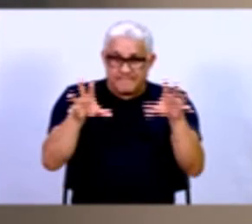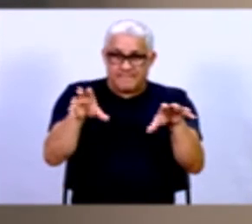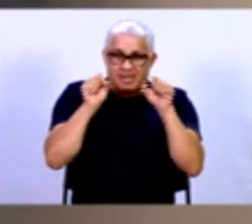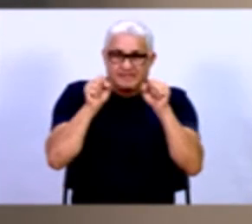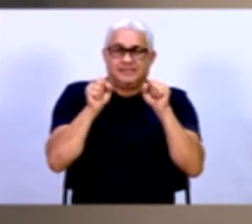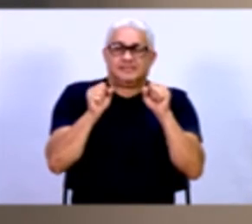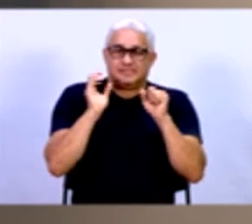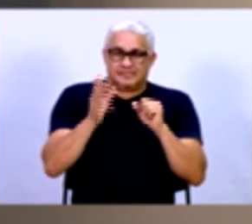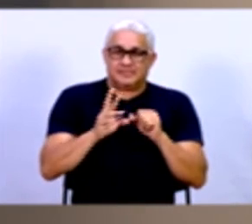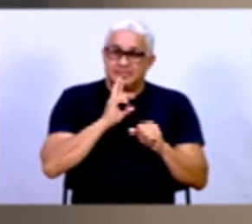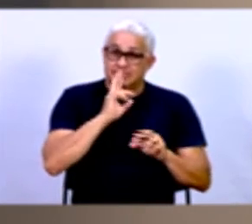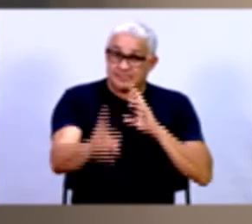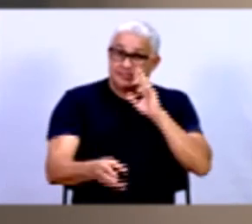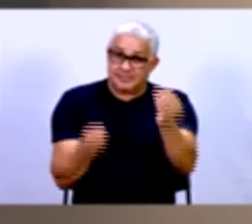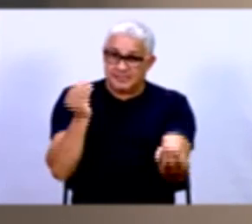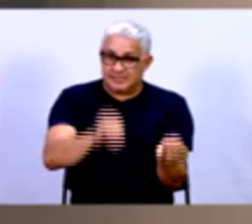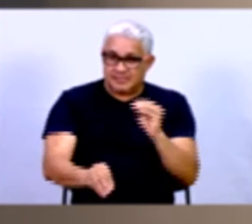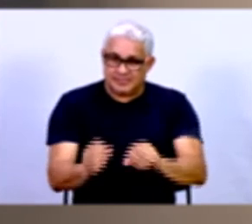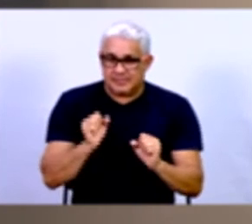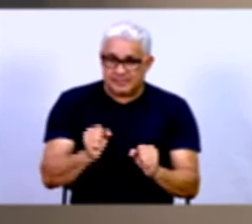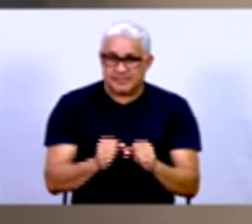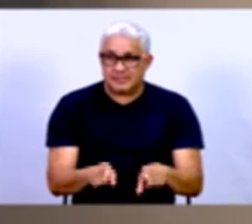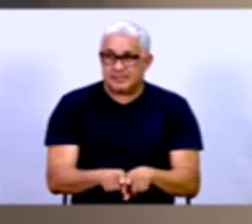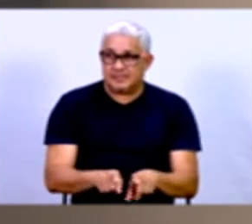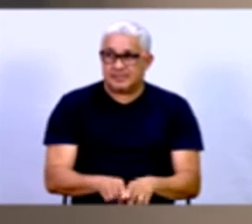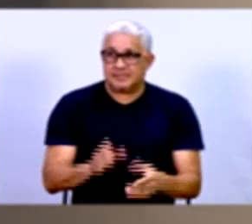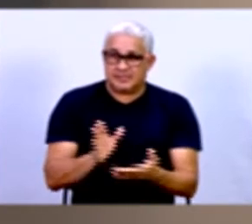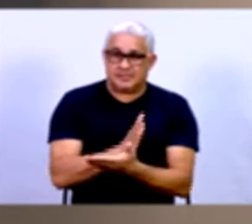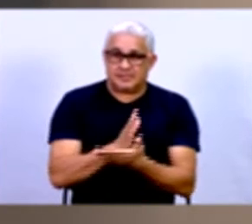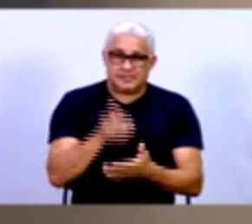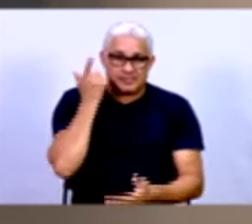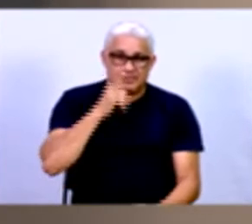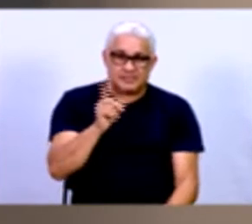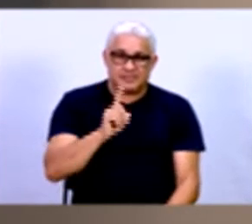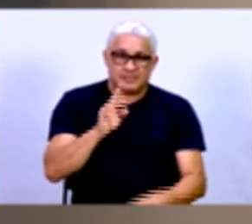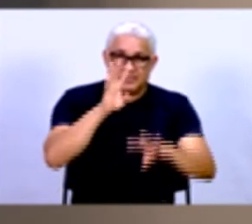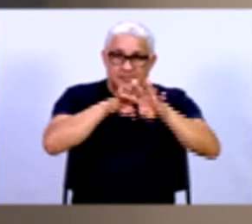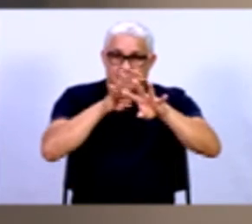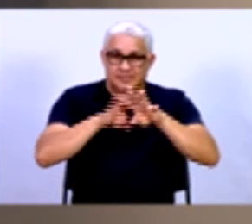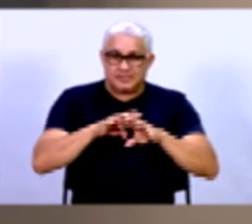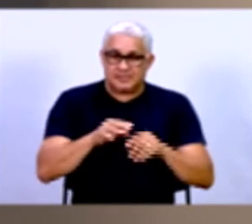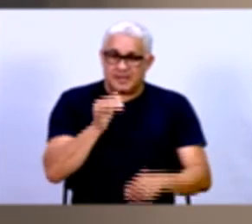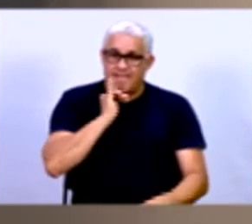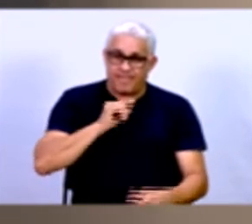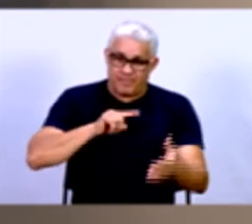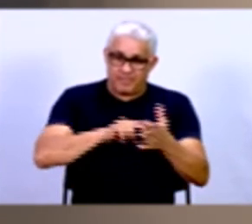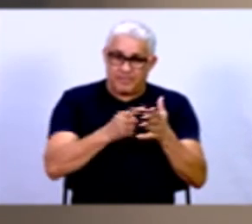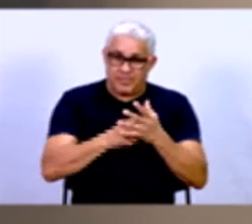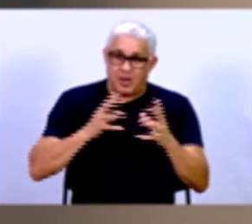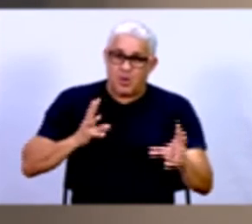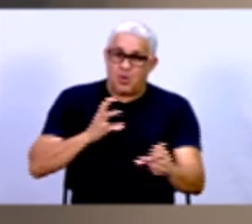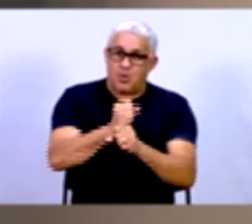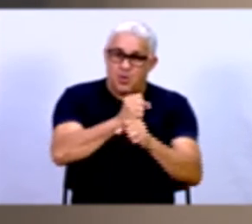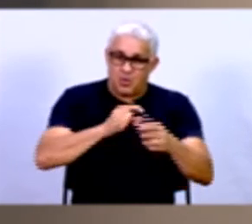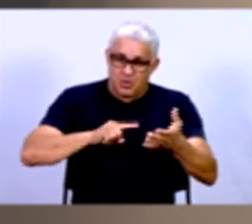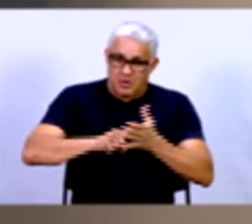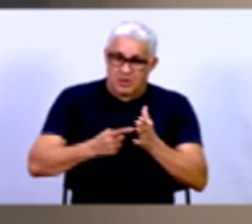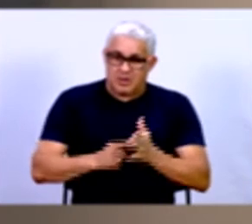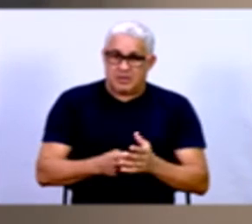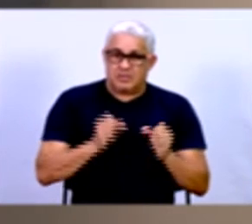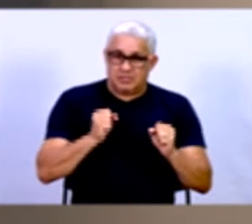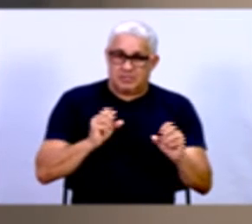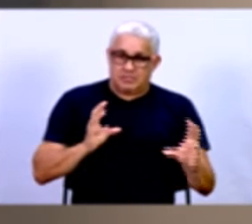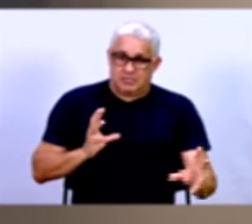as respostas aí pra gente. Logicamente que não vai conseguir colocar a tabela, mas, por exemplo, a frequência acumulada, qual que é? Pode chegar nesse resultado